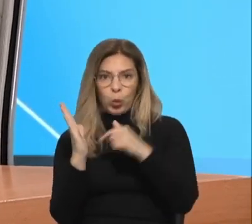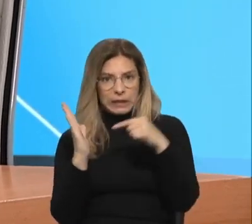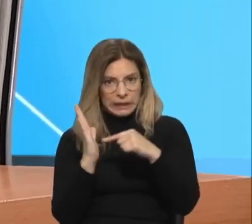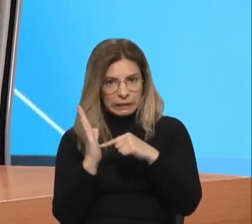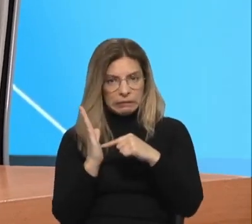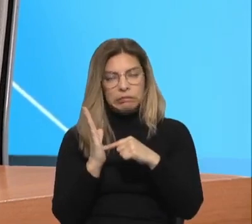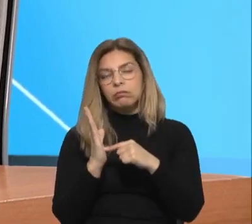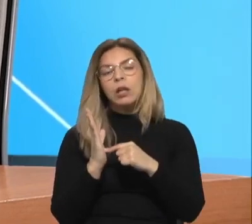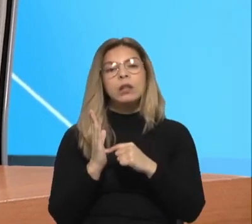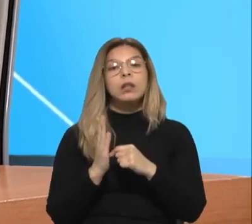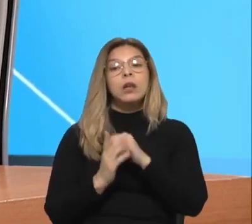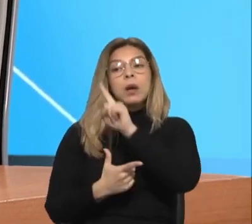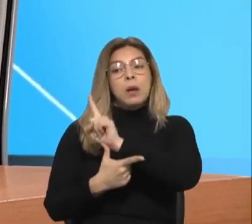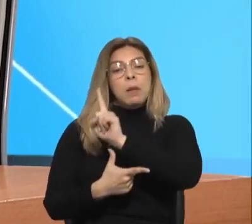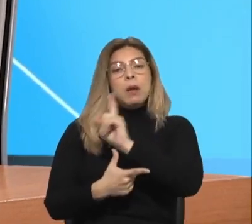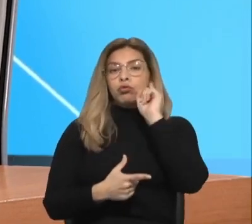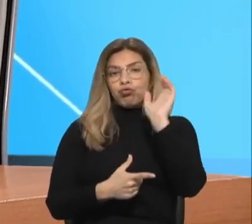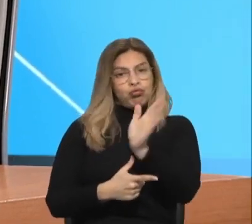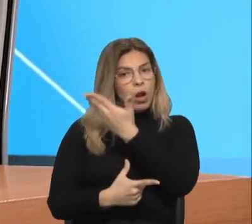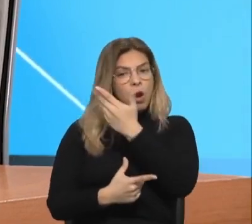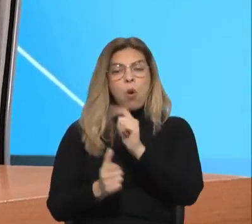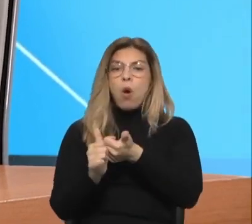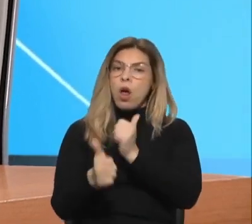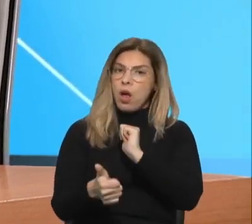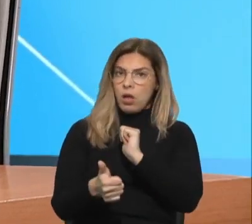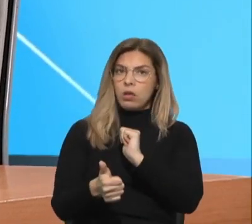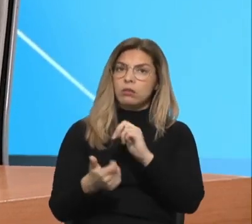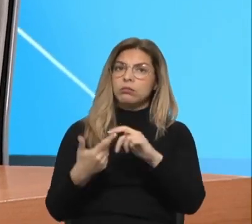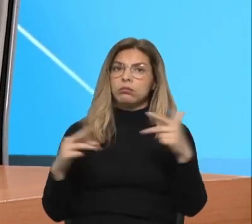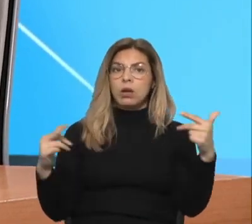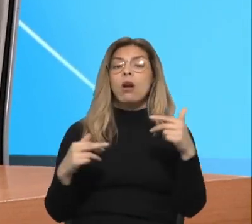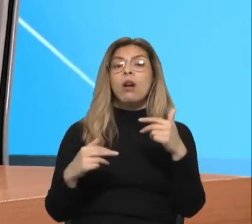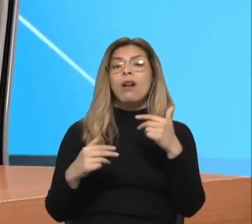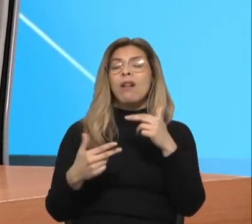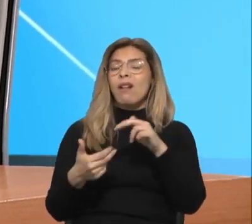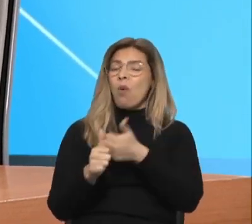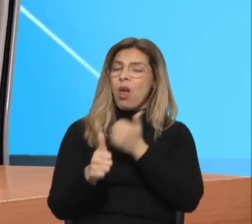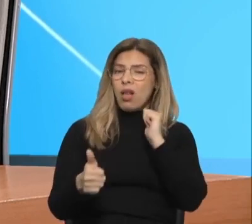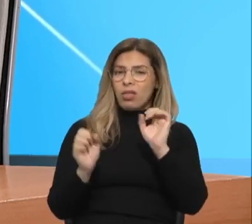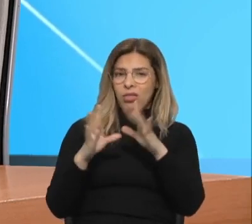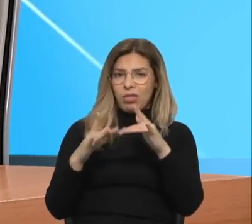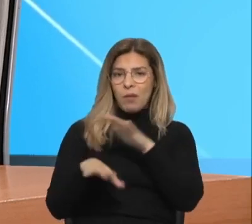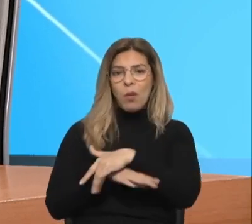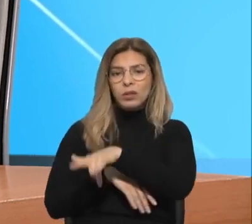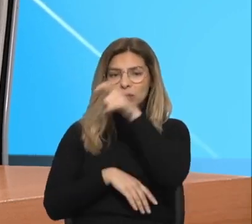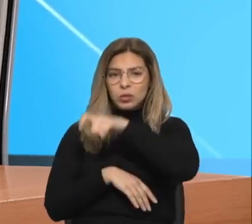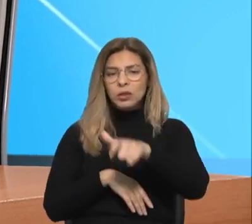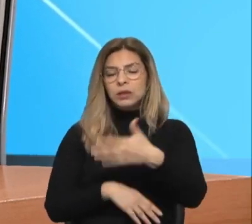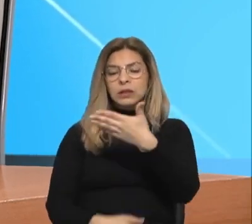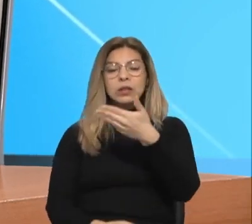final. A primeira já decorreu, estiveram online para poder abranger mais pessoas, certo. Estiveram online mais de